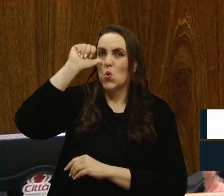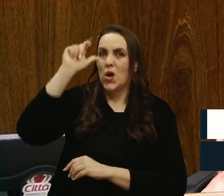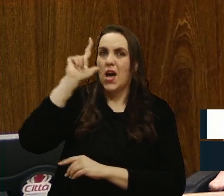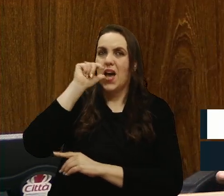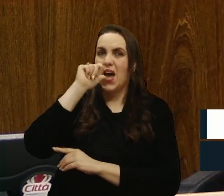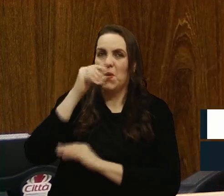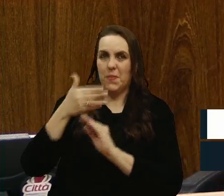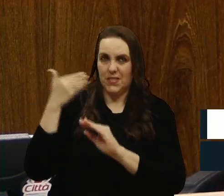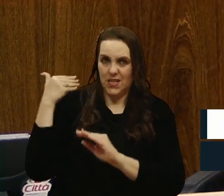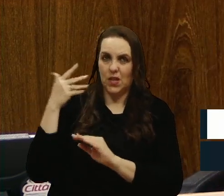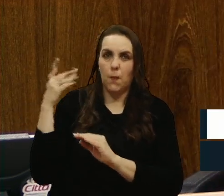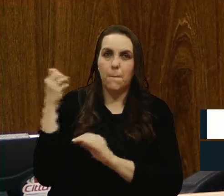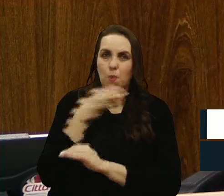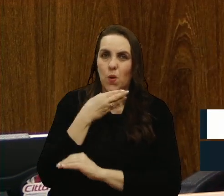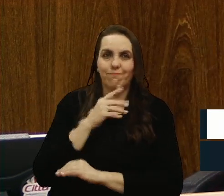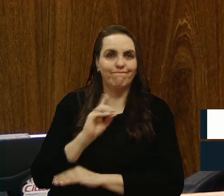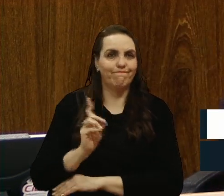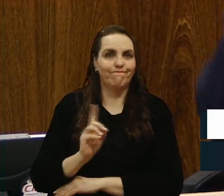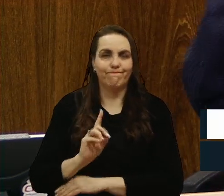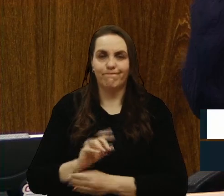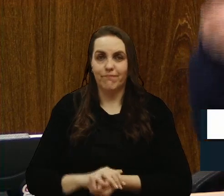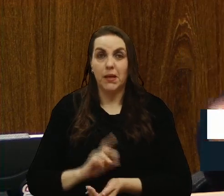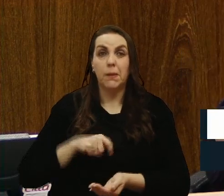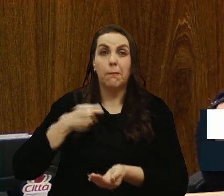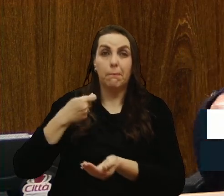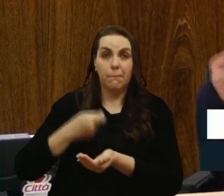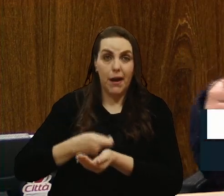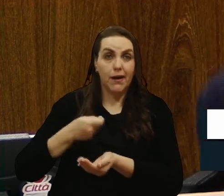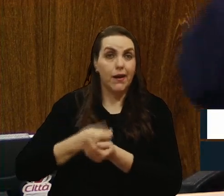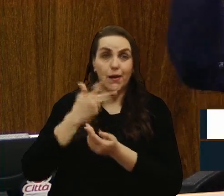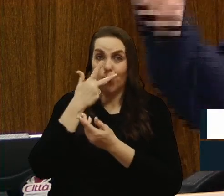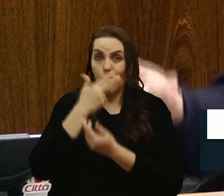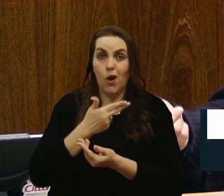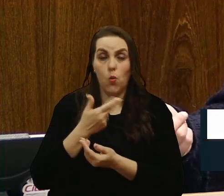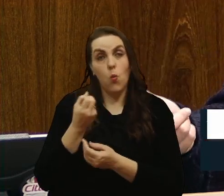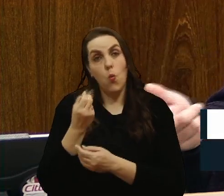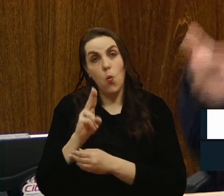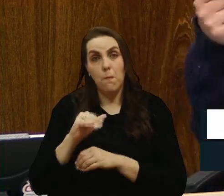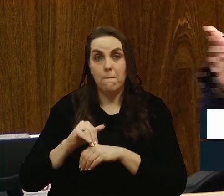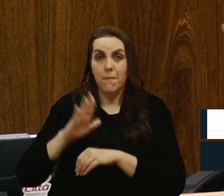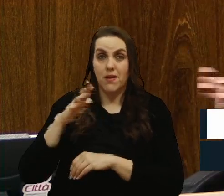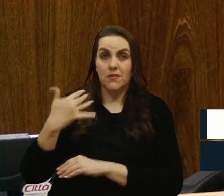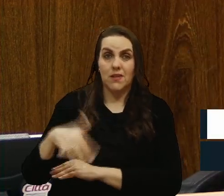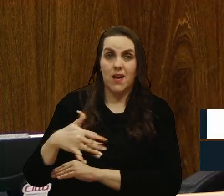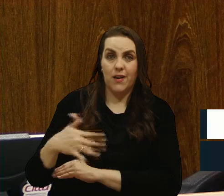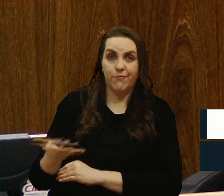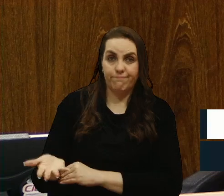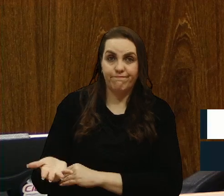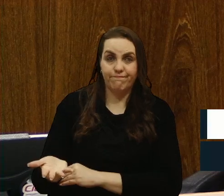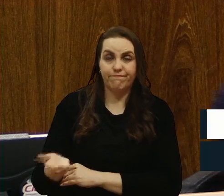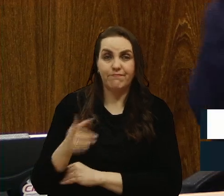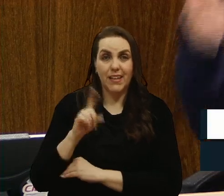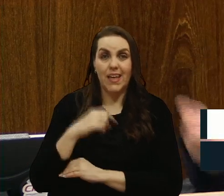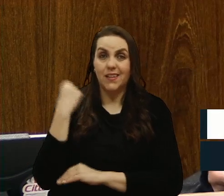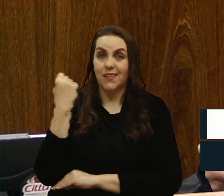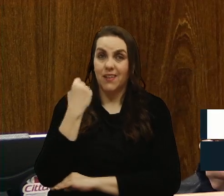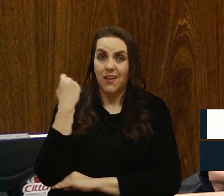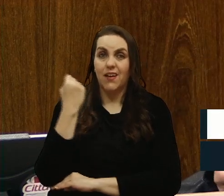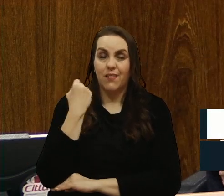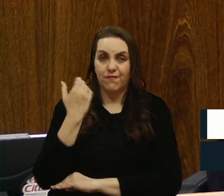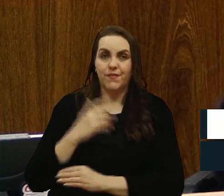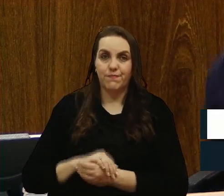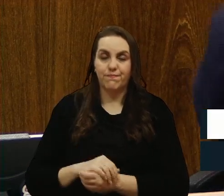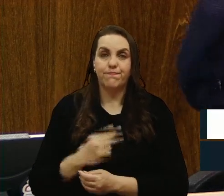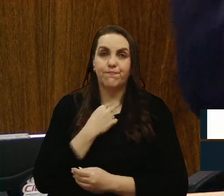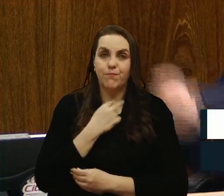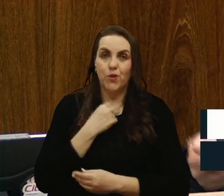água que tomavam antes e continuam pagando o mesmo valor ou mais. E isso que é o mais grave, sem poder ter o